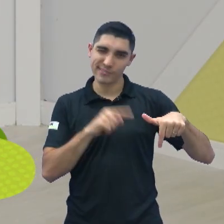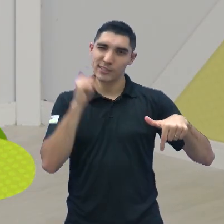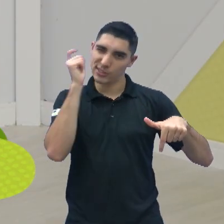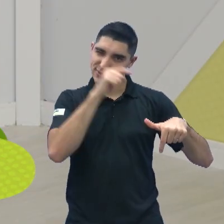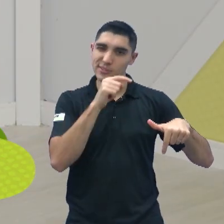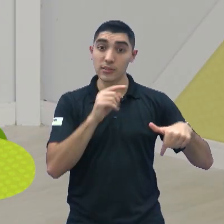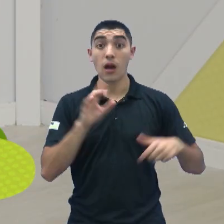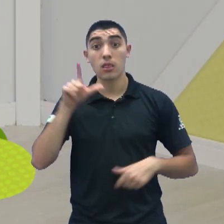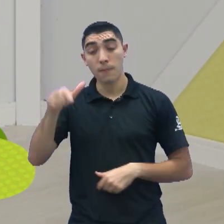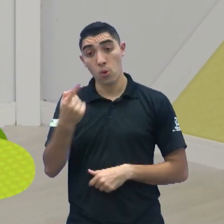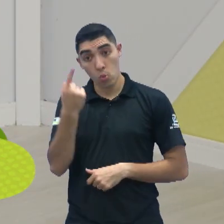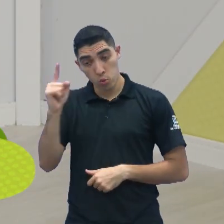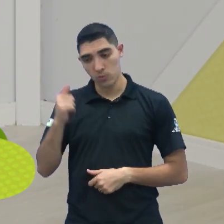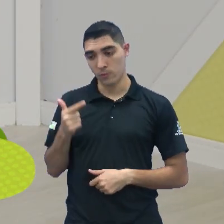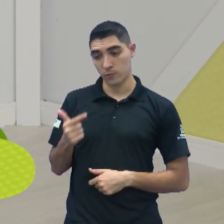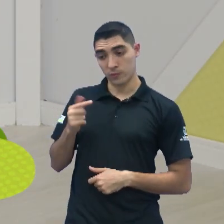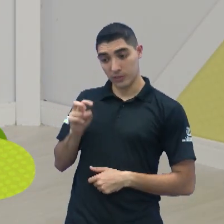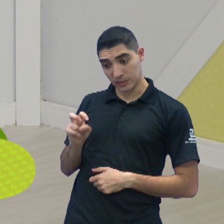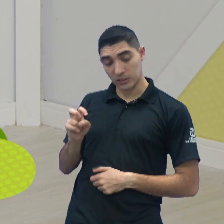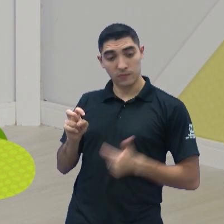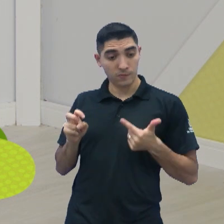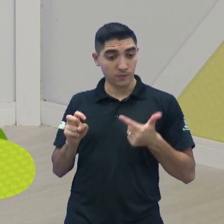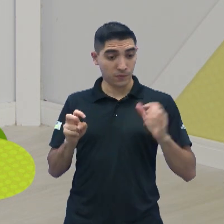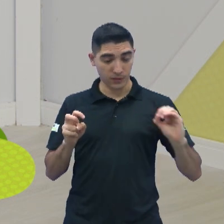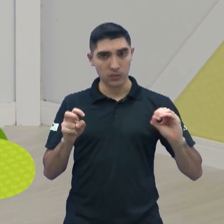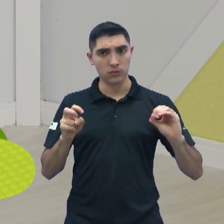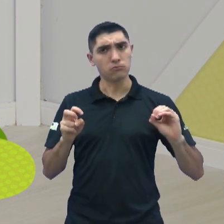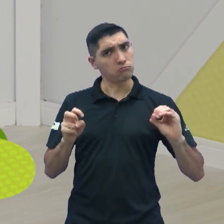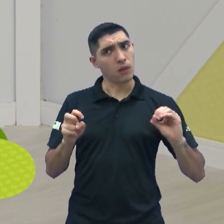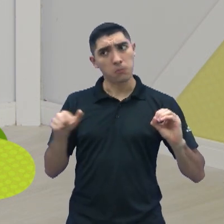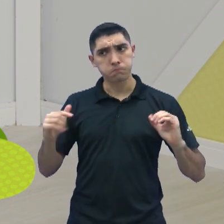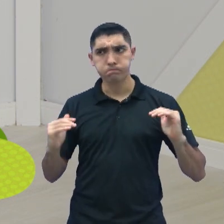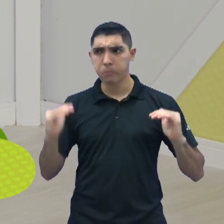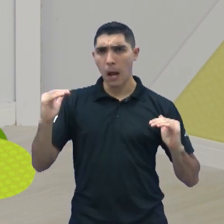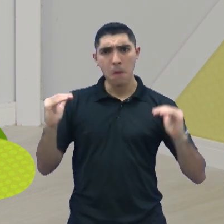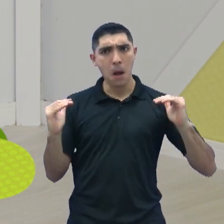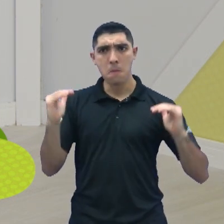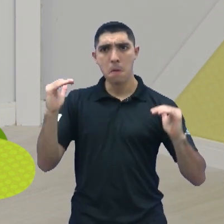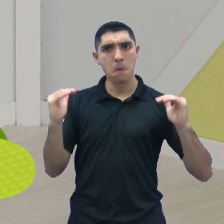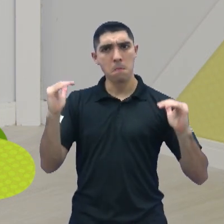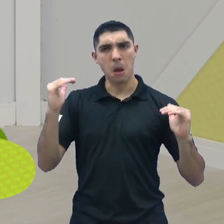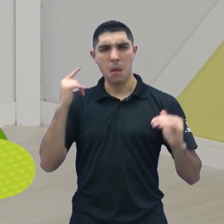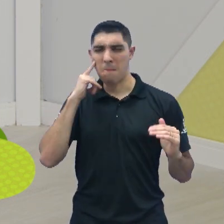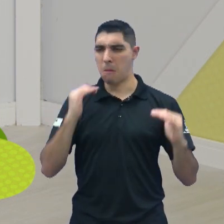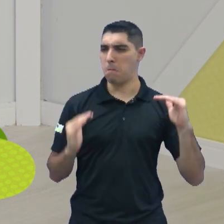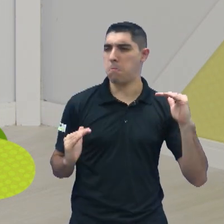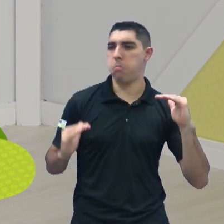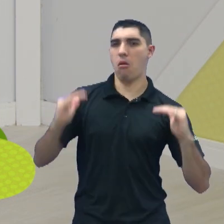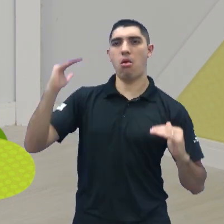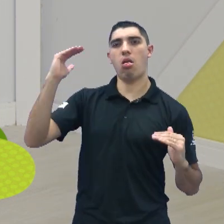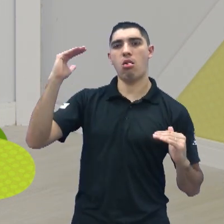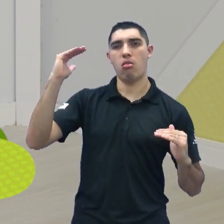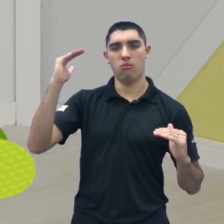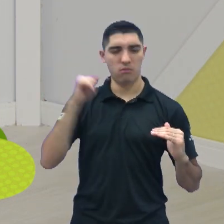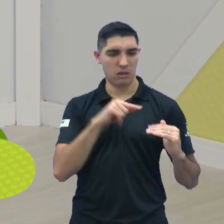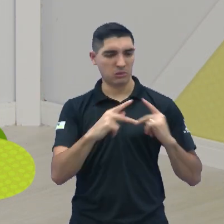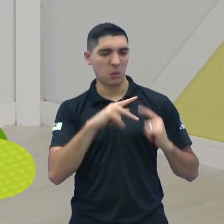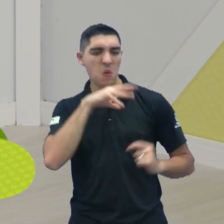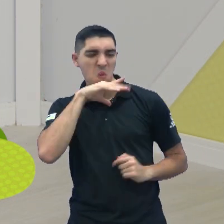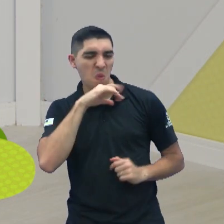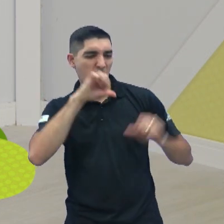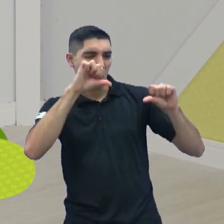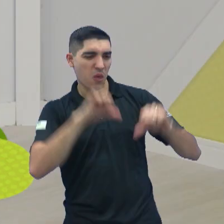último 25-20, ou seja, foi pau a pau o jogo, né? Não foi aquelas discrepâncias que a gente viu,